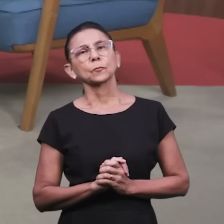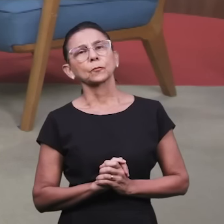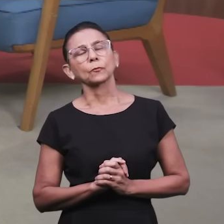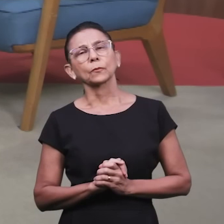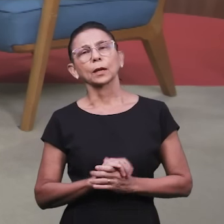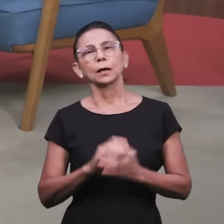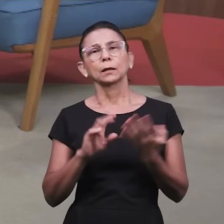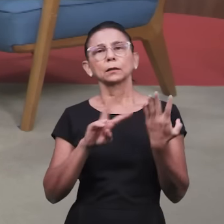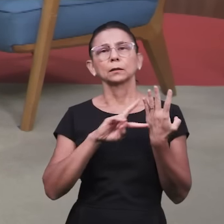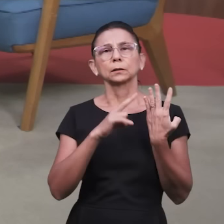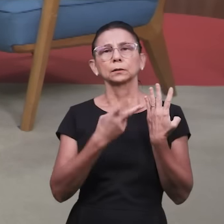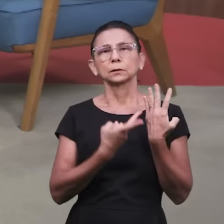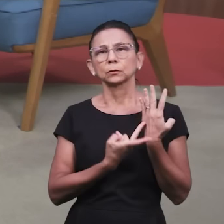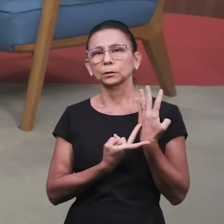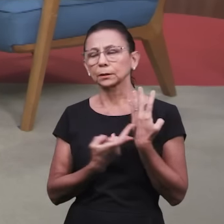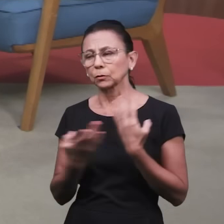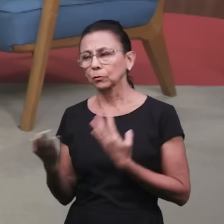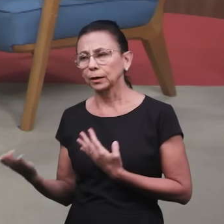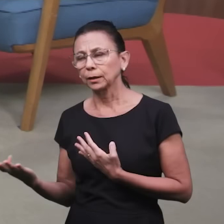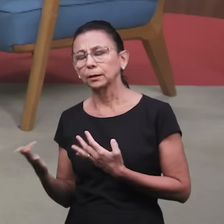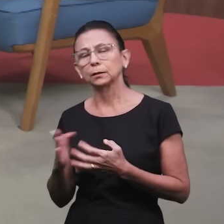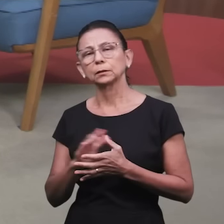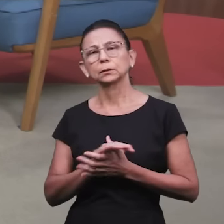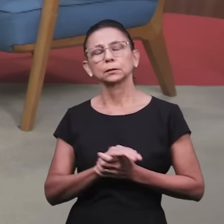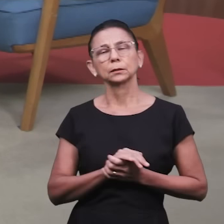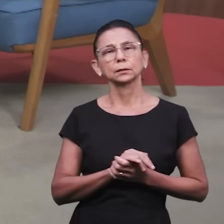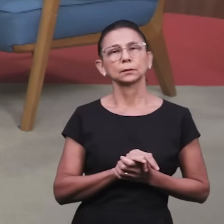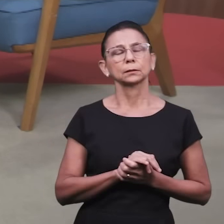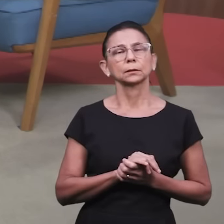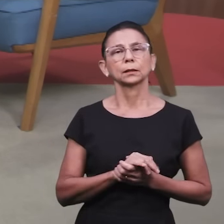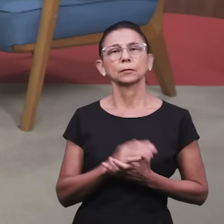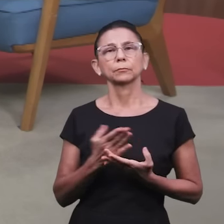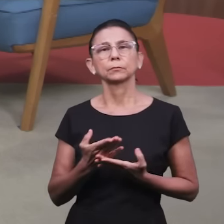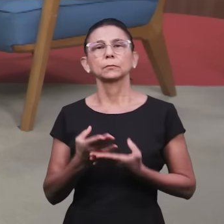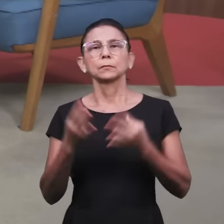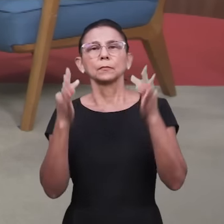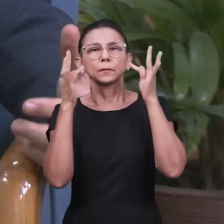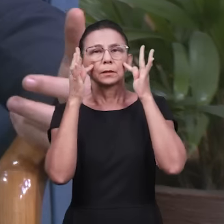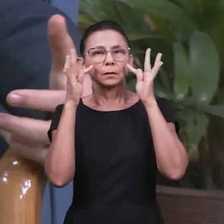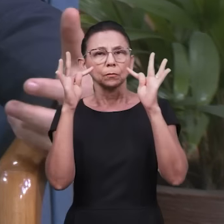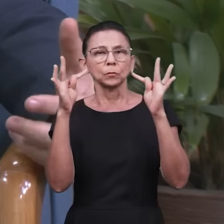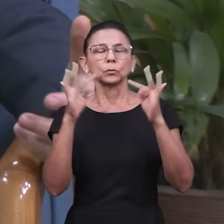suas atitudes, em seu testemunho, em sua postura,